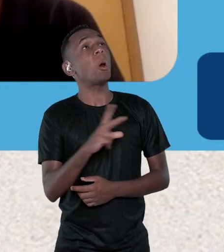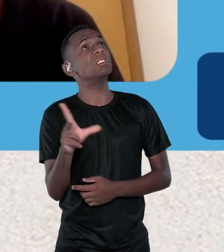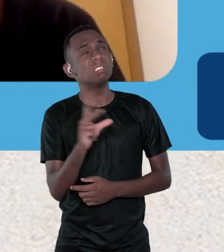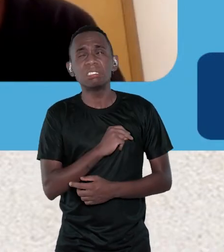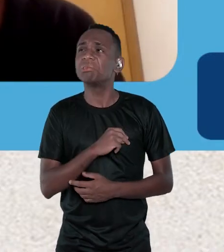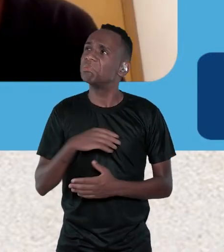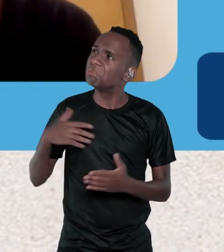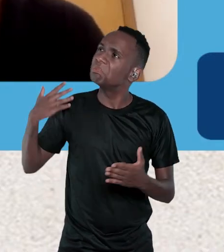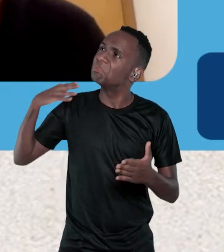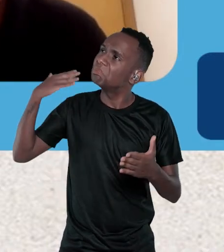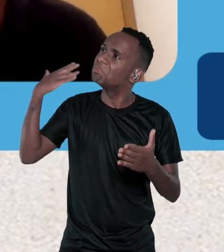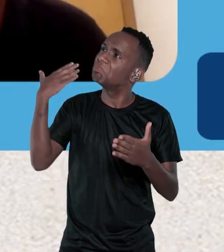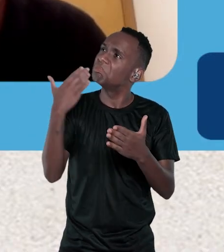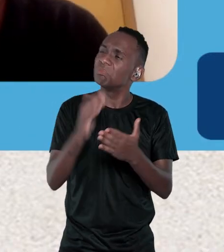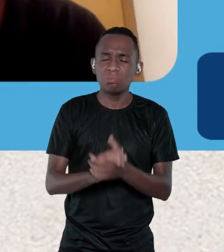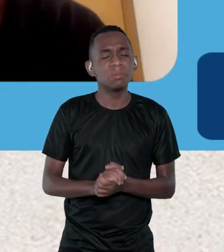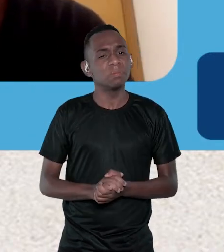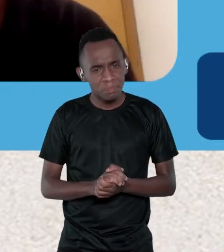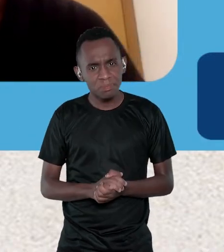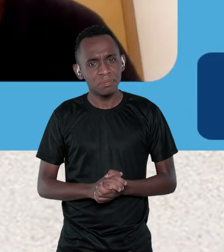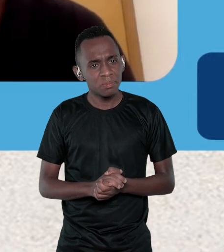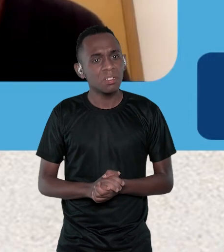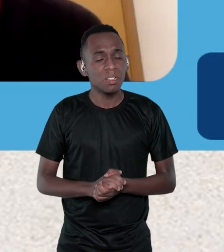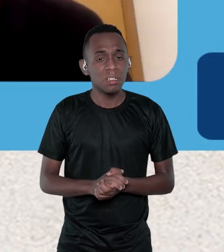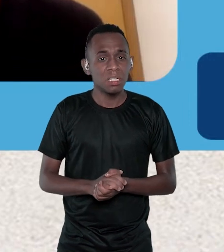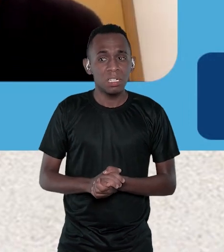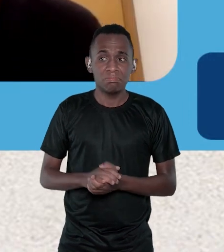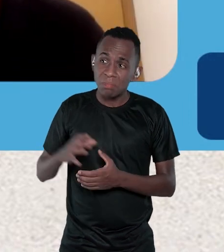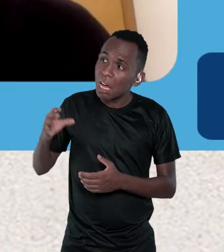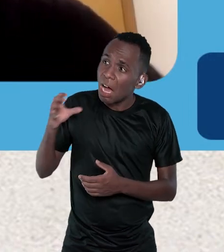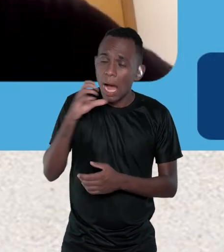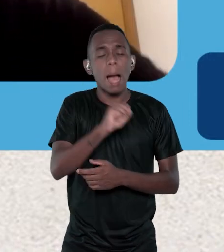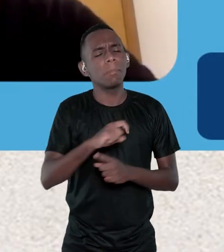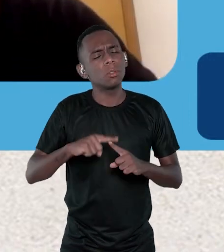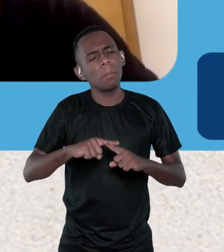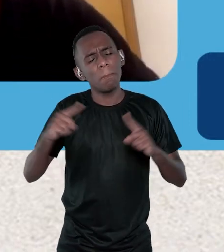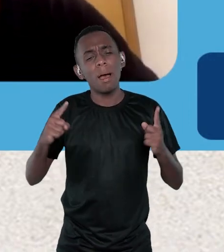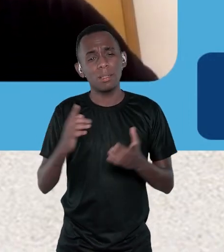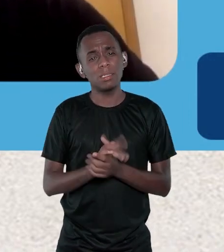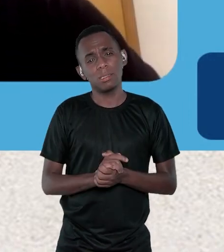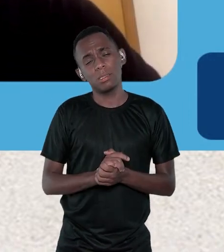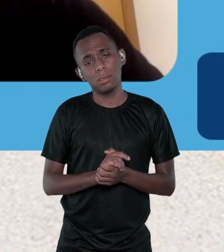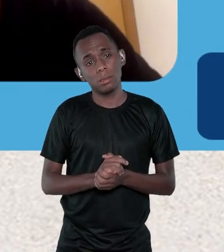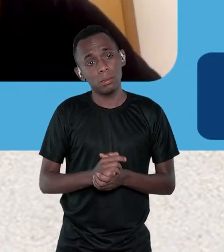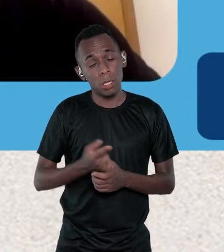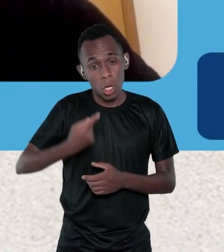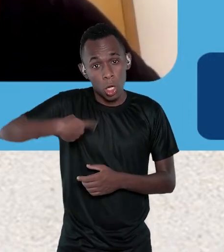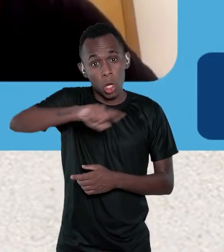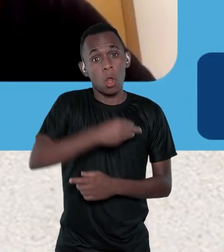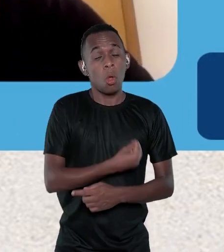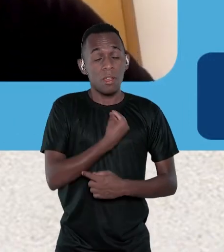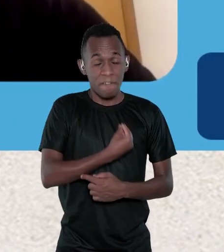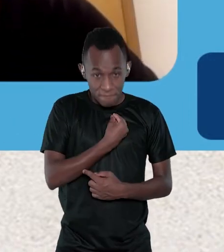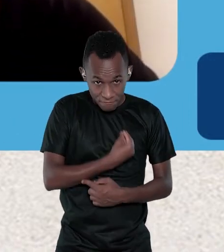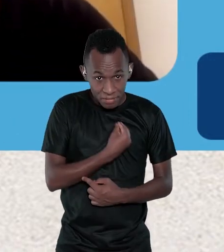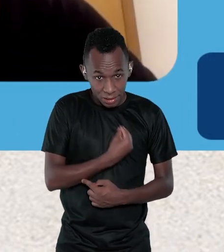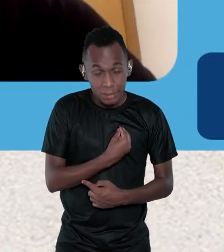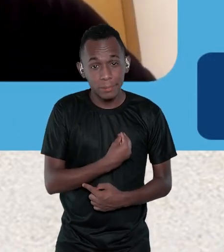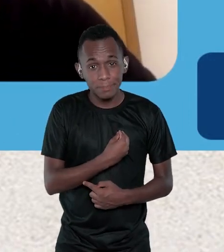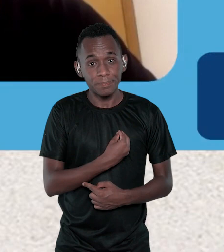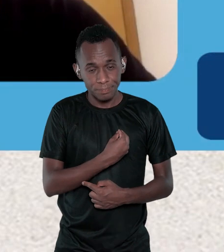Vixe. O tempo passa, né? Mas é isso mesmo, a gente vive